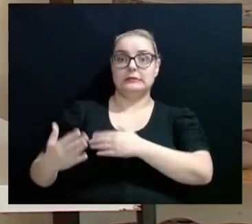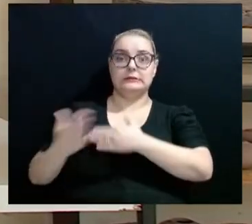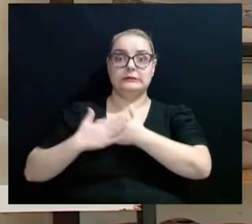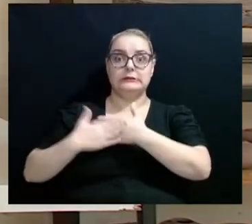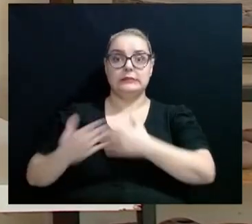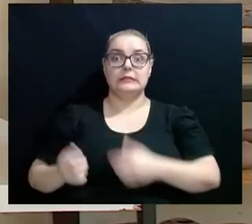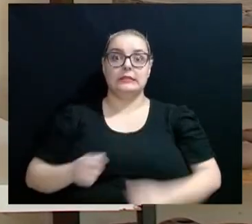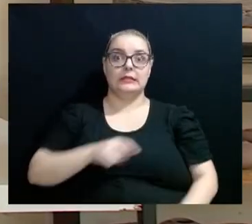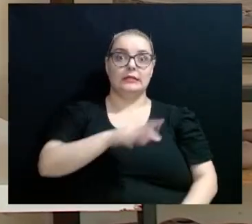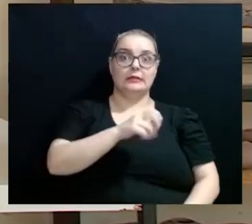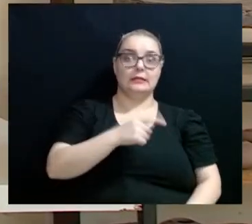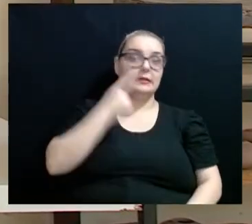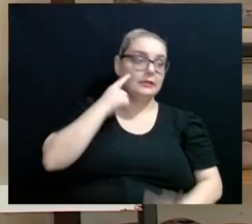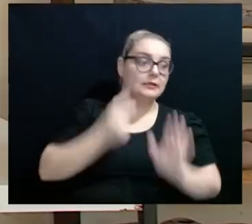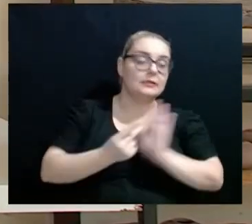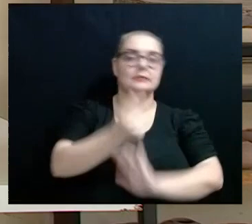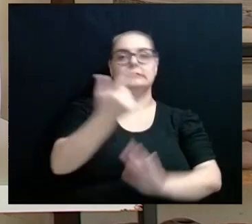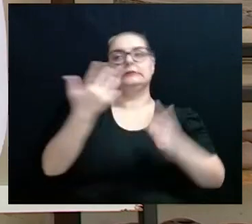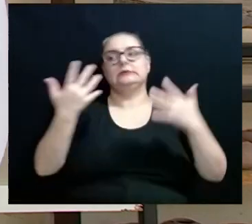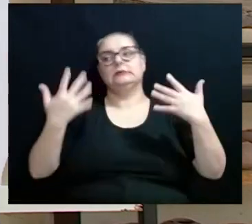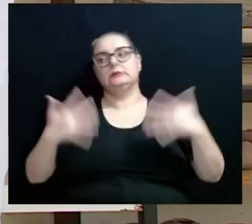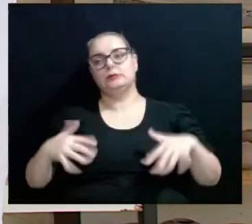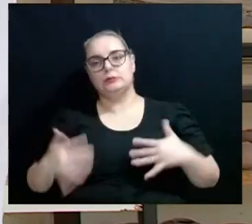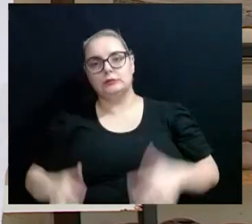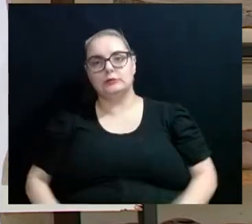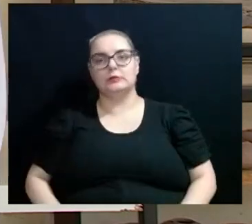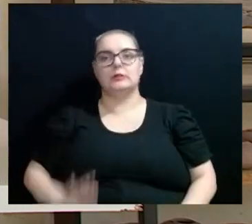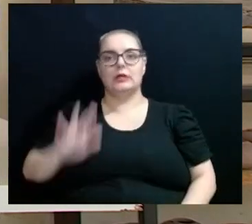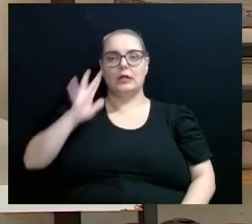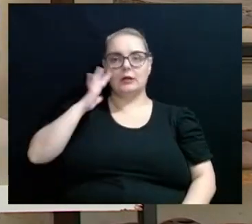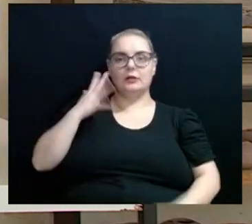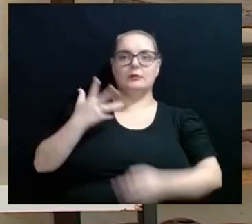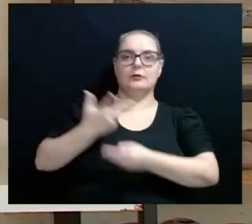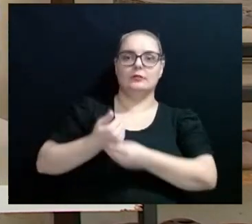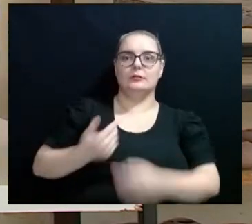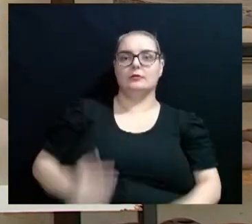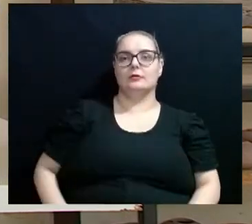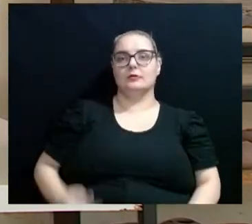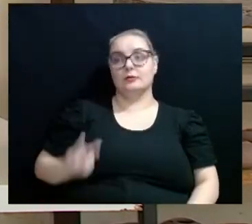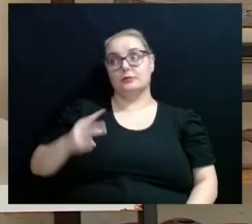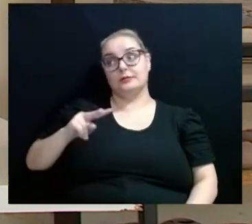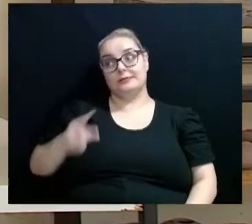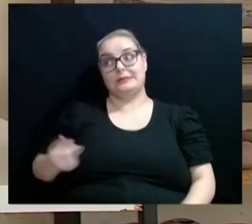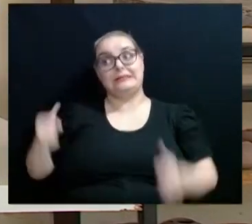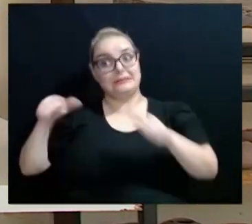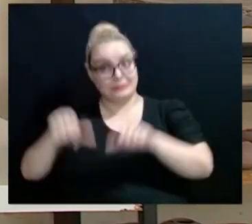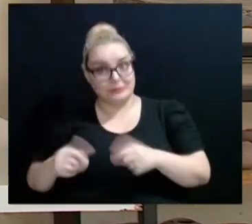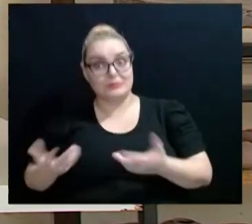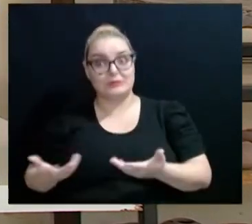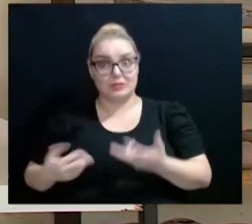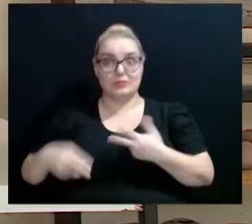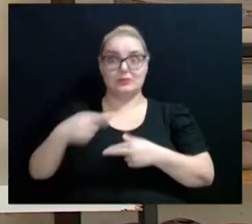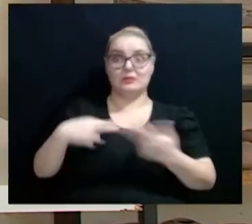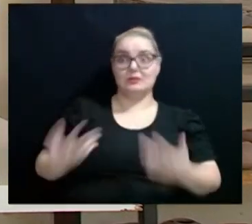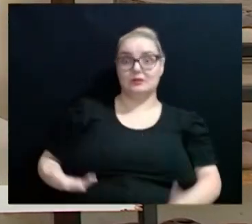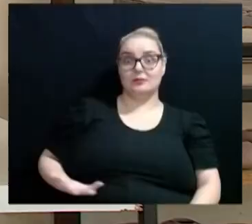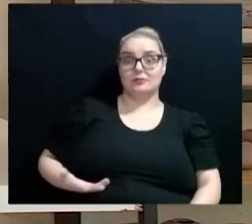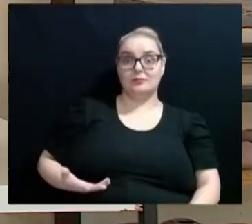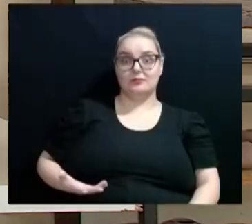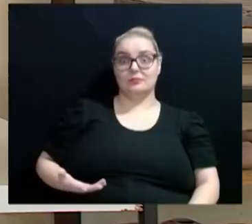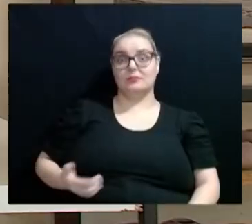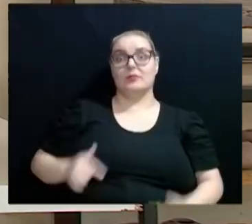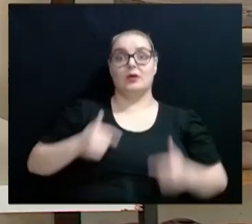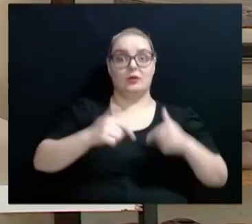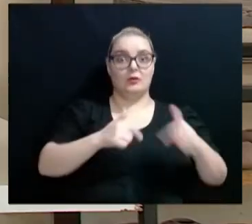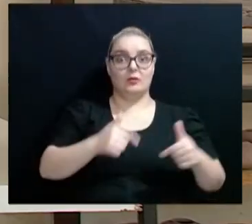coisa, cobrança, e você tem que entrar no ateliê e ser criativo. Então, eu acho que trabalhar com arte acaba sendo 2 vezes pior, assim, de questão